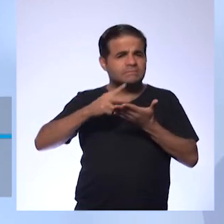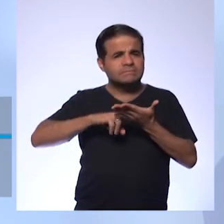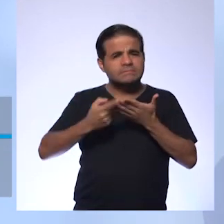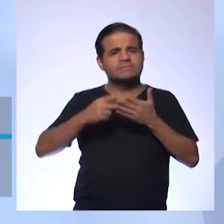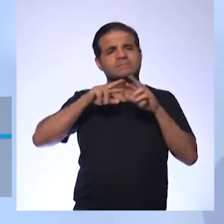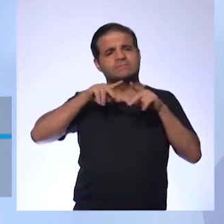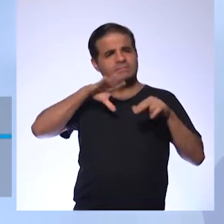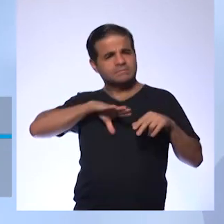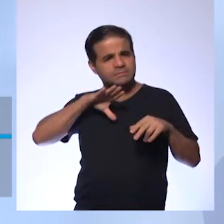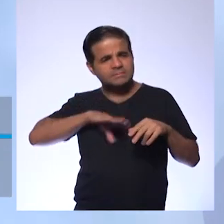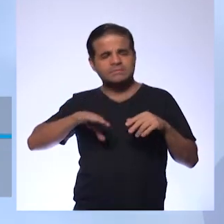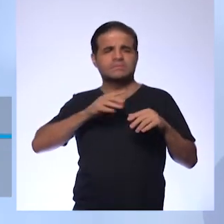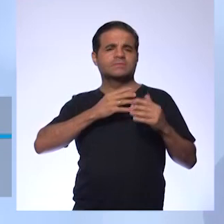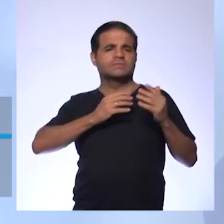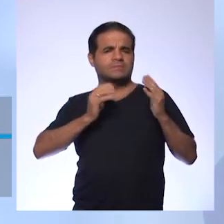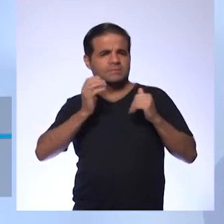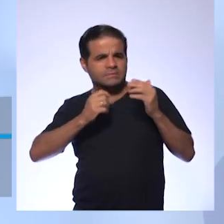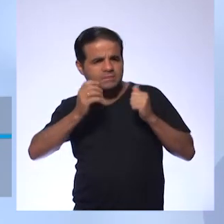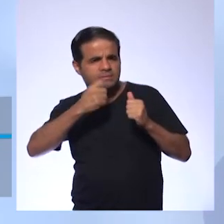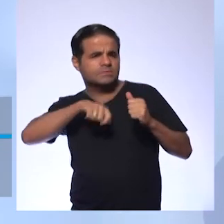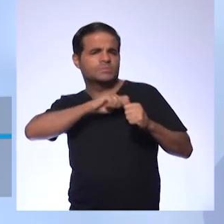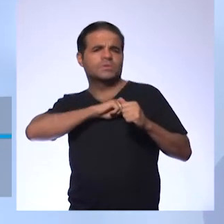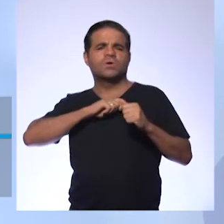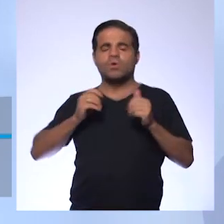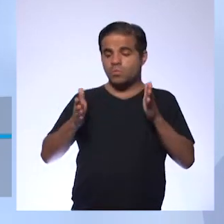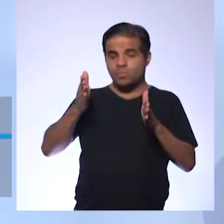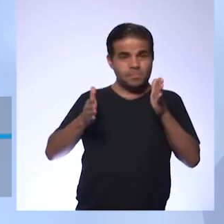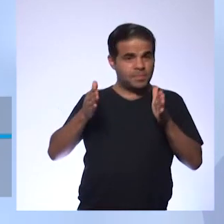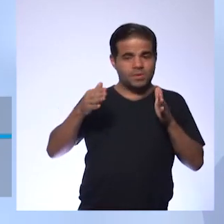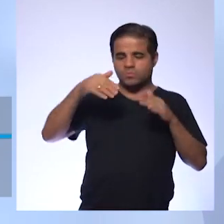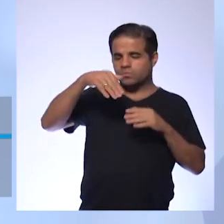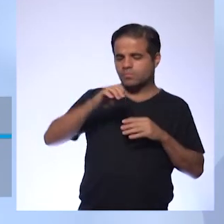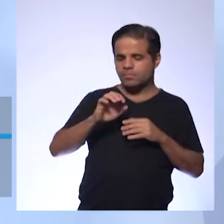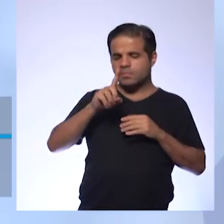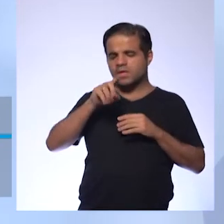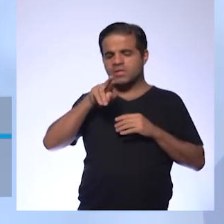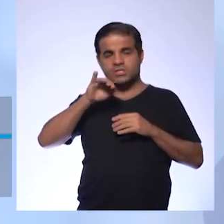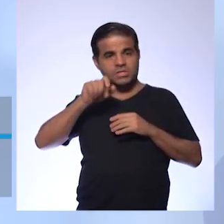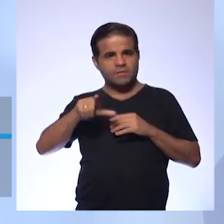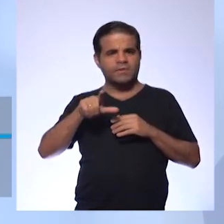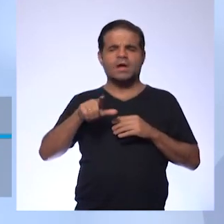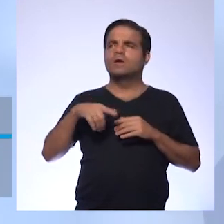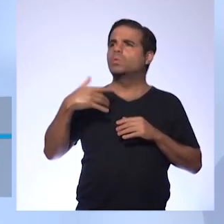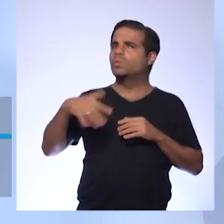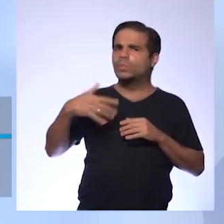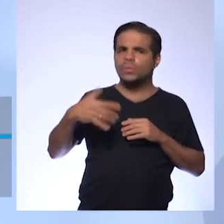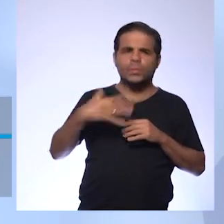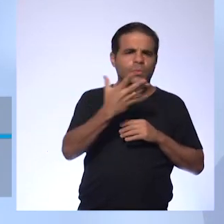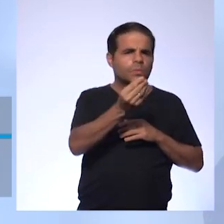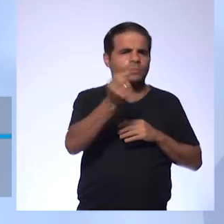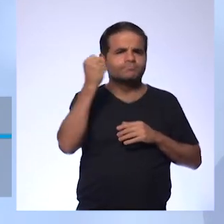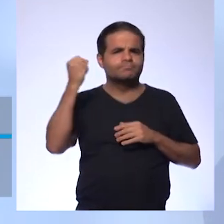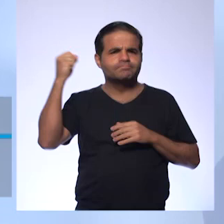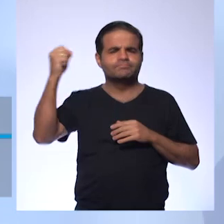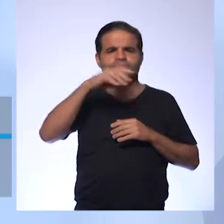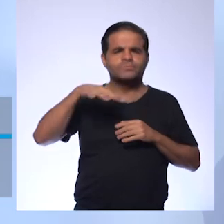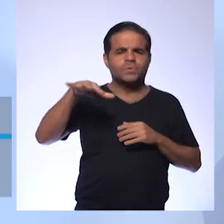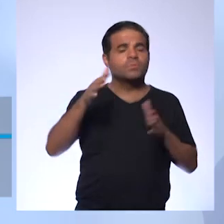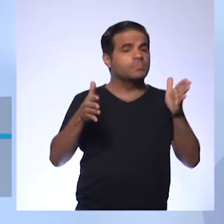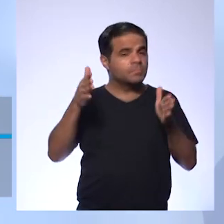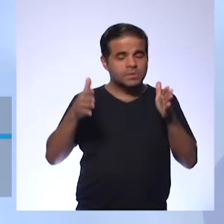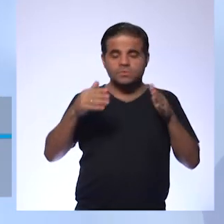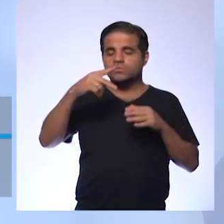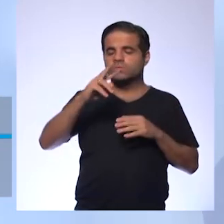o português, para o espanhol, tal. E no período medieval elas eram muito populares. No período medieval, no Renascimento,